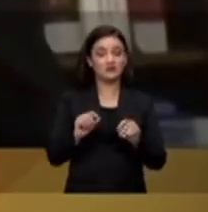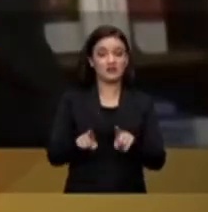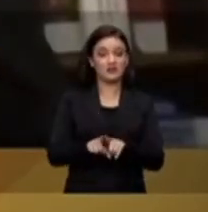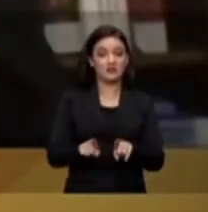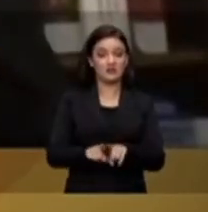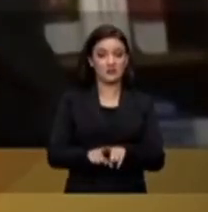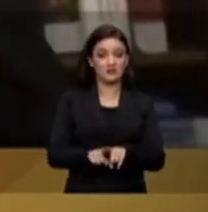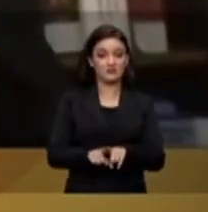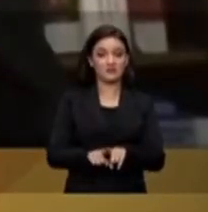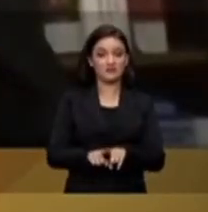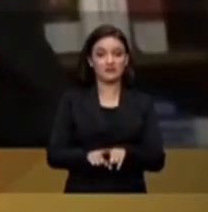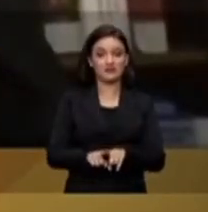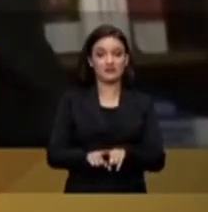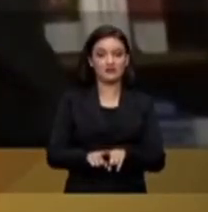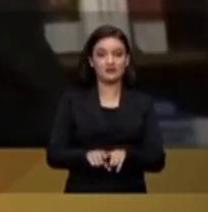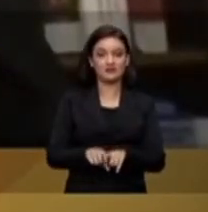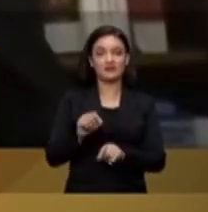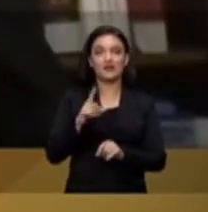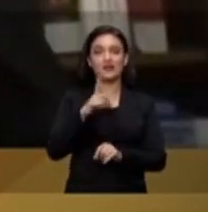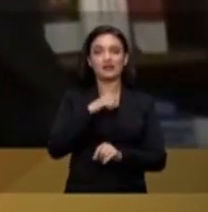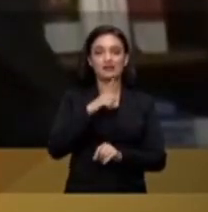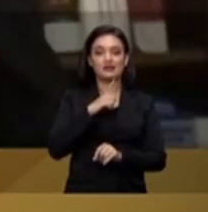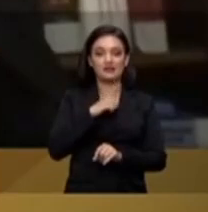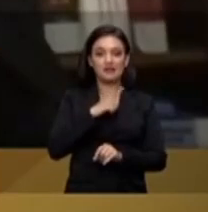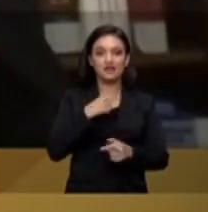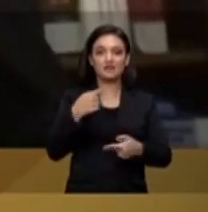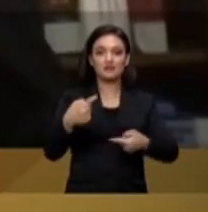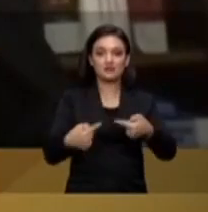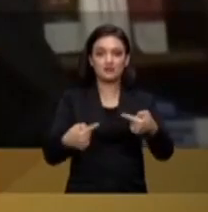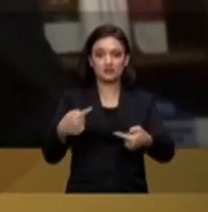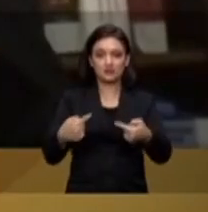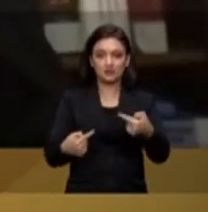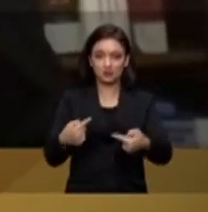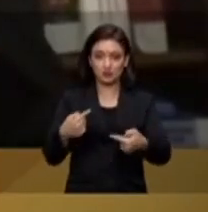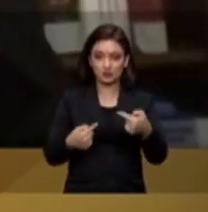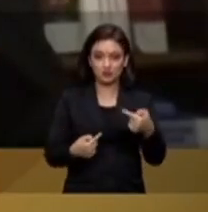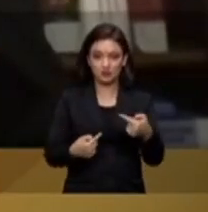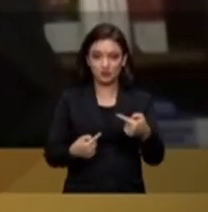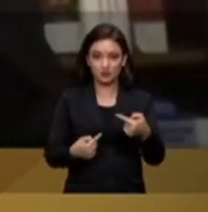que a questão que foi levantada no sentido